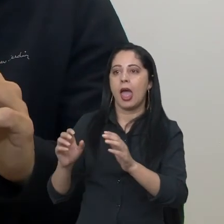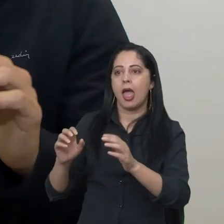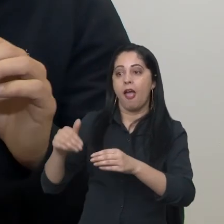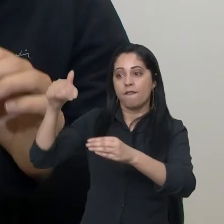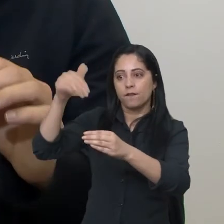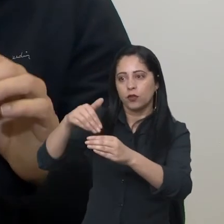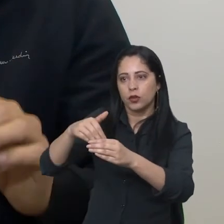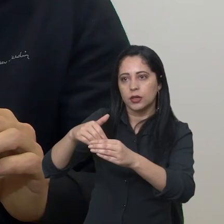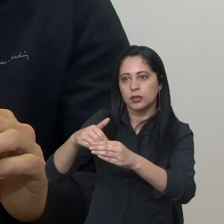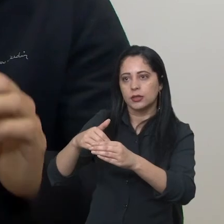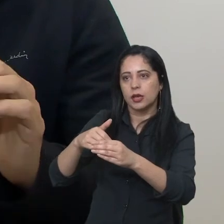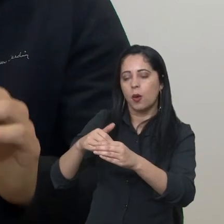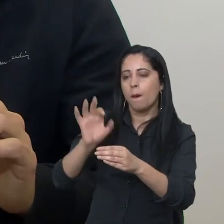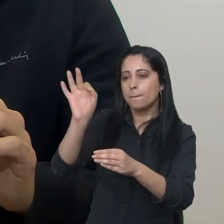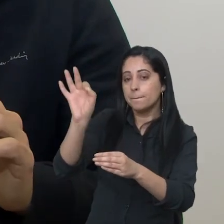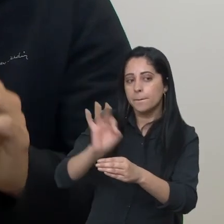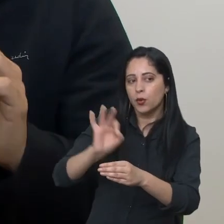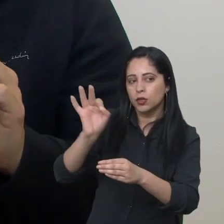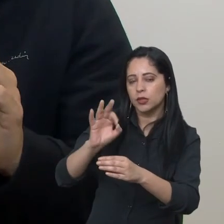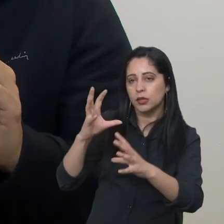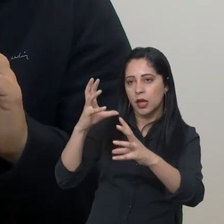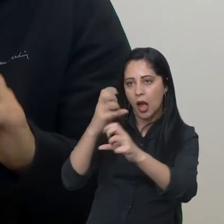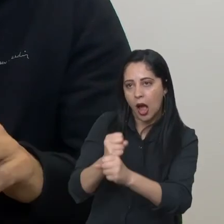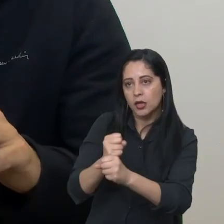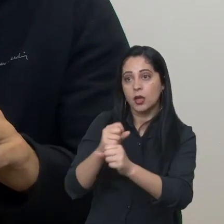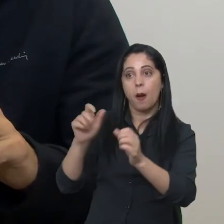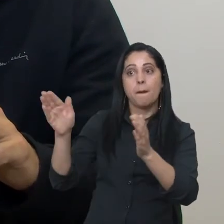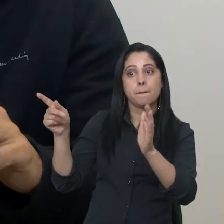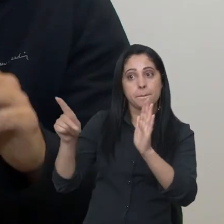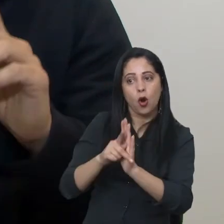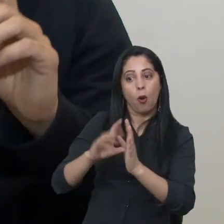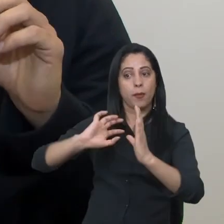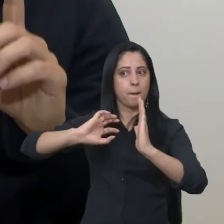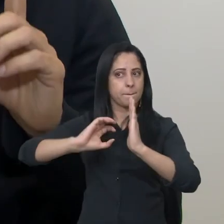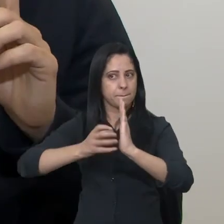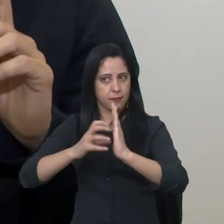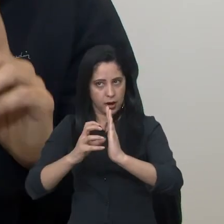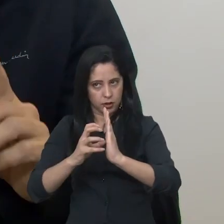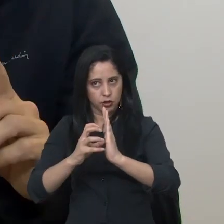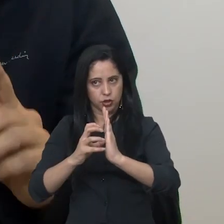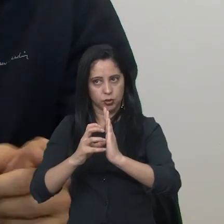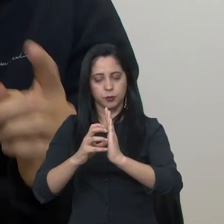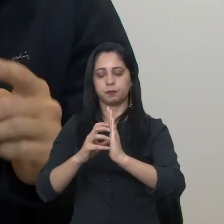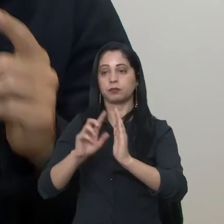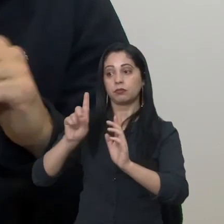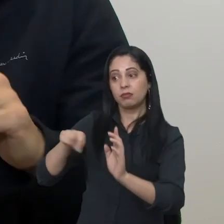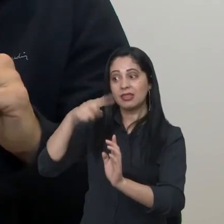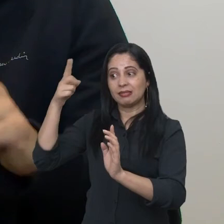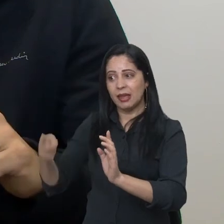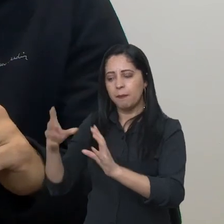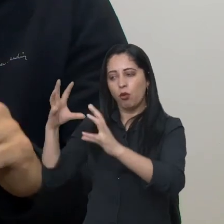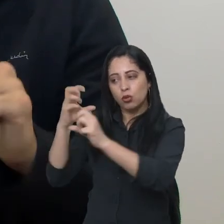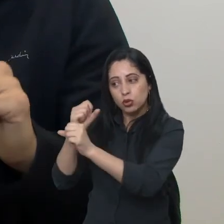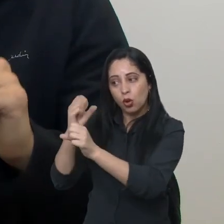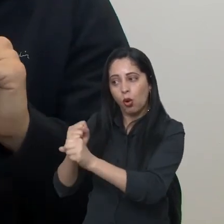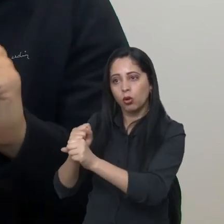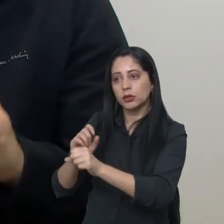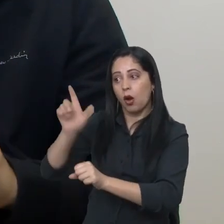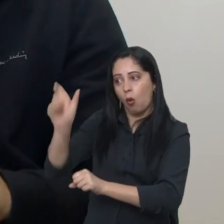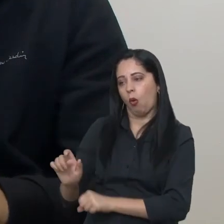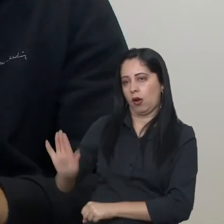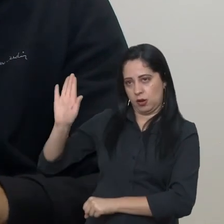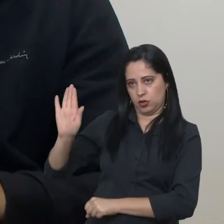eleição proporcional, o que significa que o voto é, em primeiro lugar, do partido e só em segundo lugar